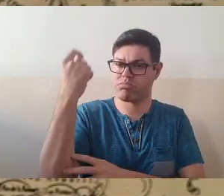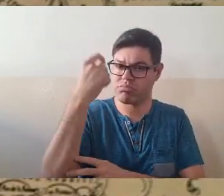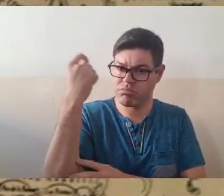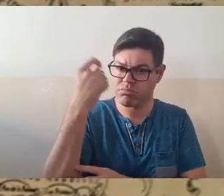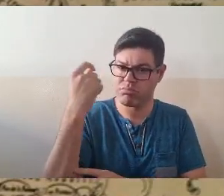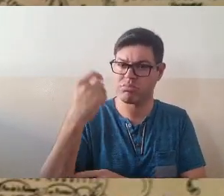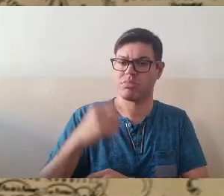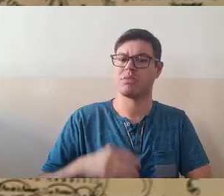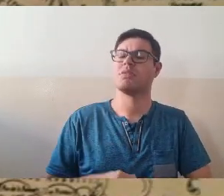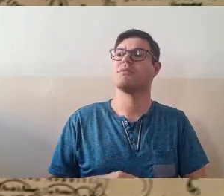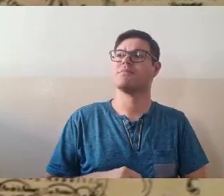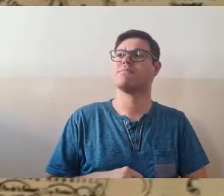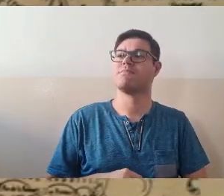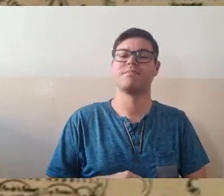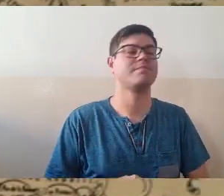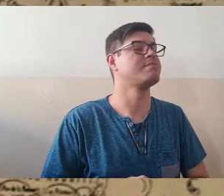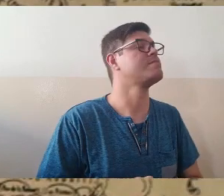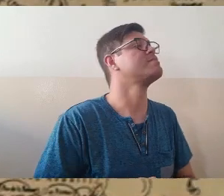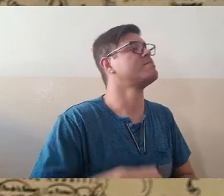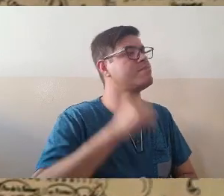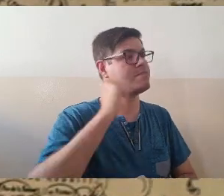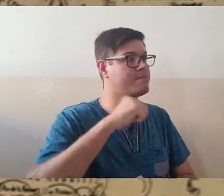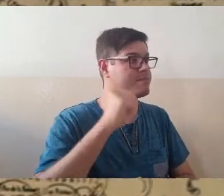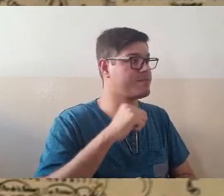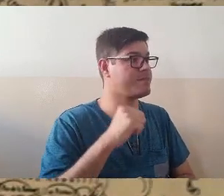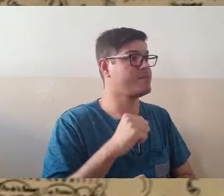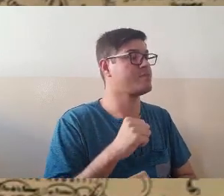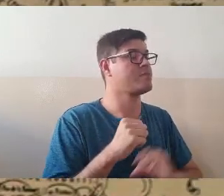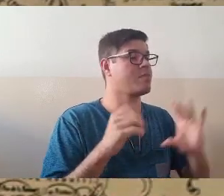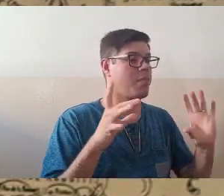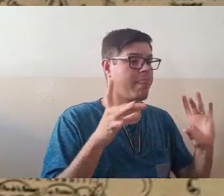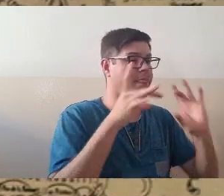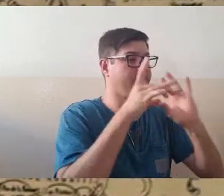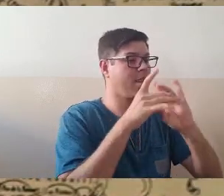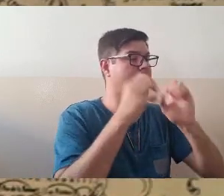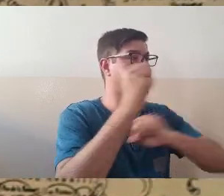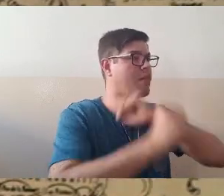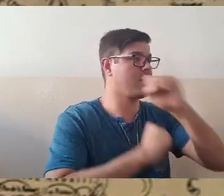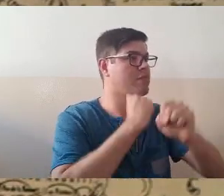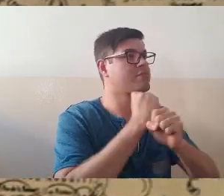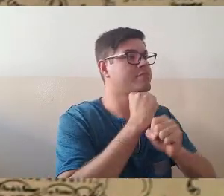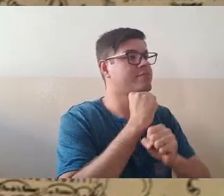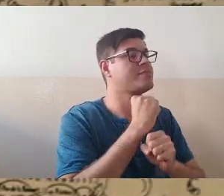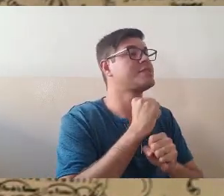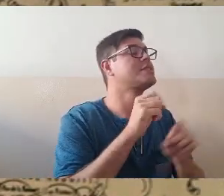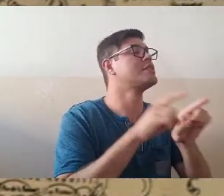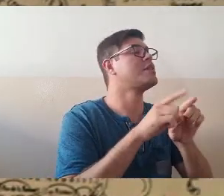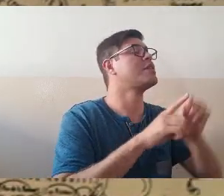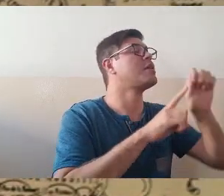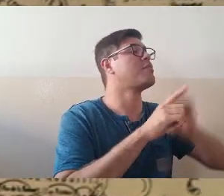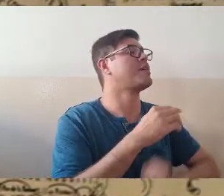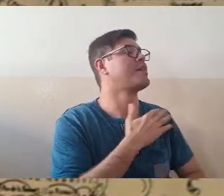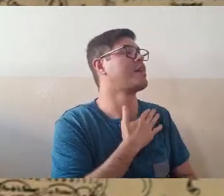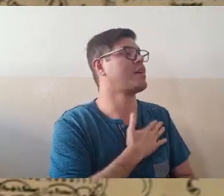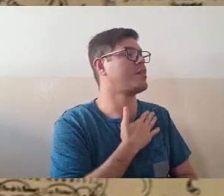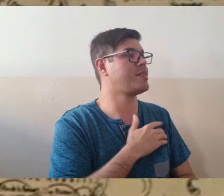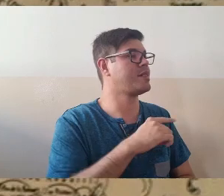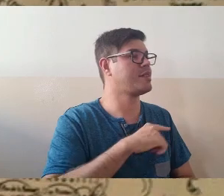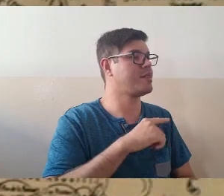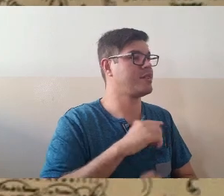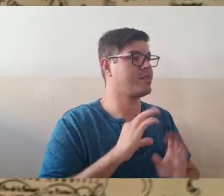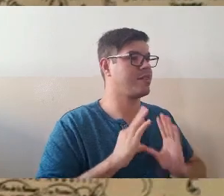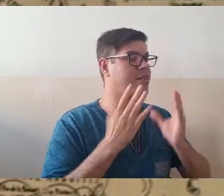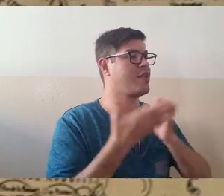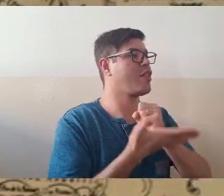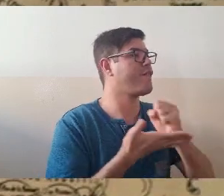agora do Festival Iana, que vai incorporar outros festivais também em março do ano que vem. Em agosto nós temos a Festa da Fundação, que é um grande evento